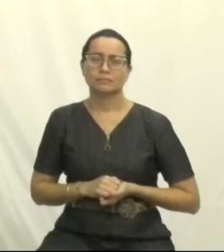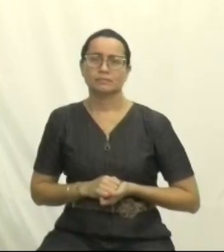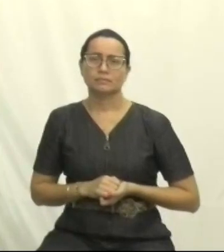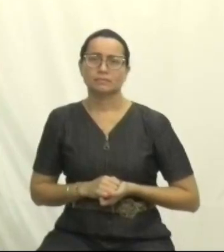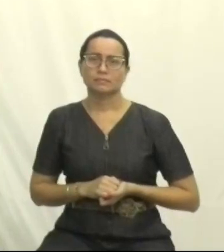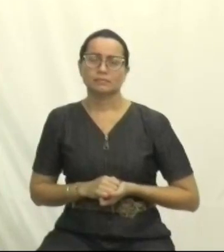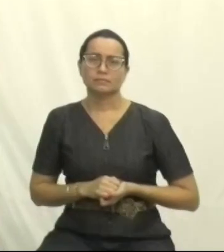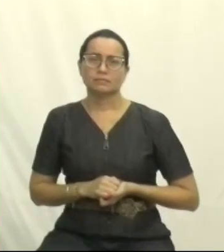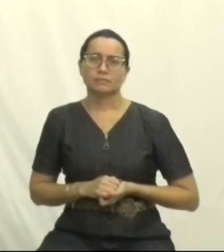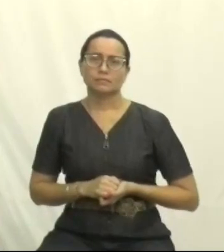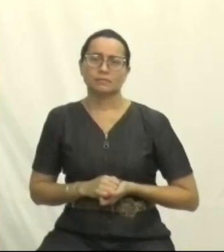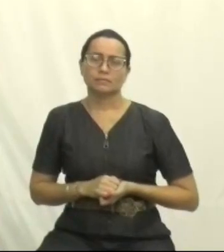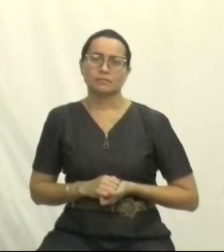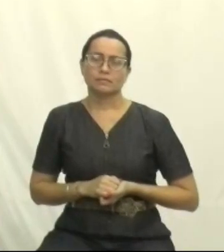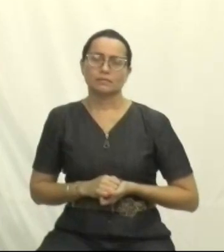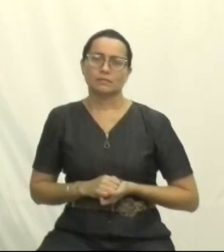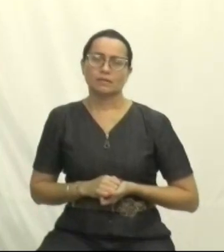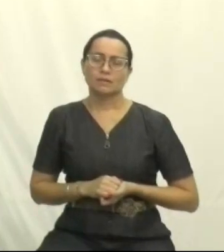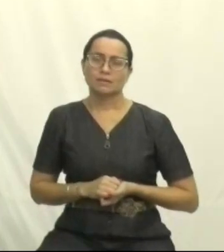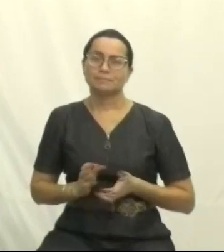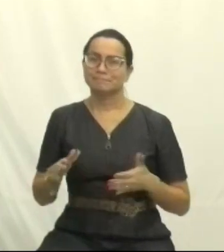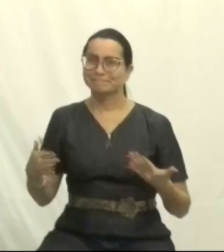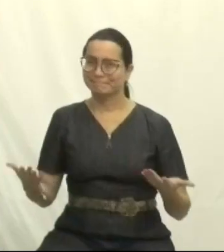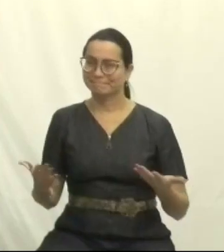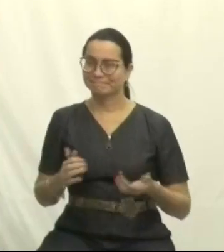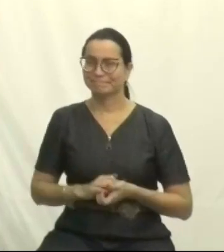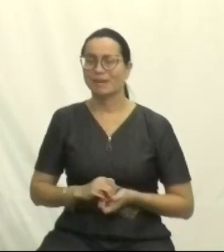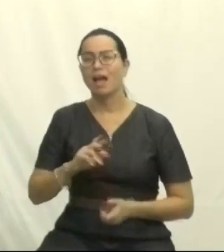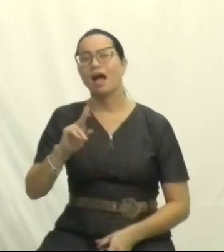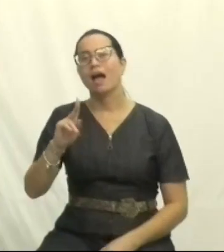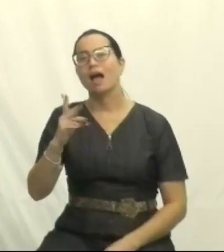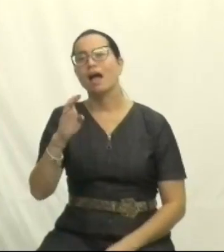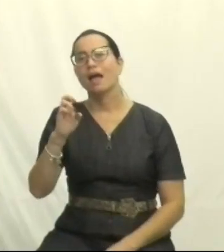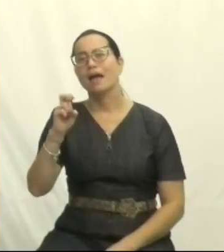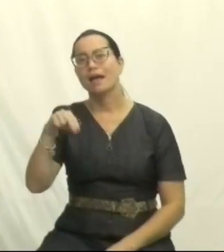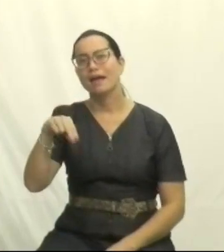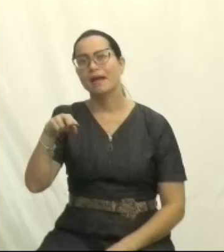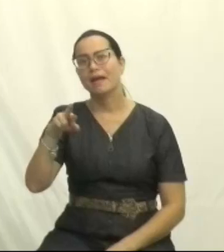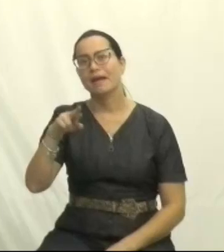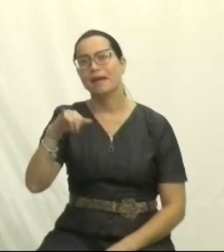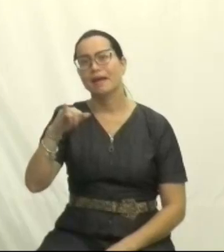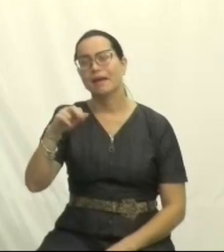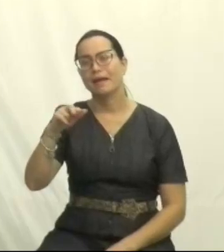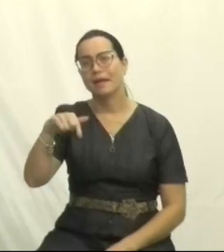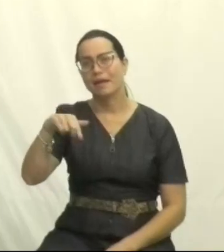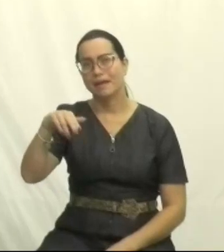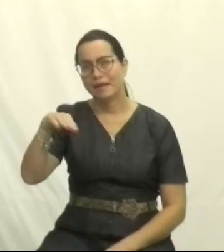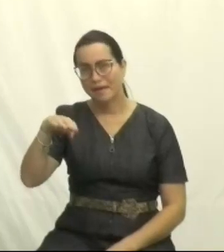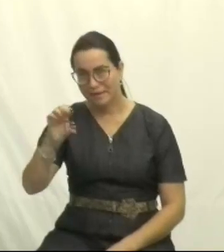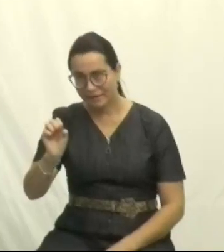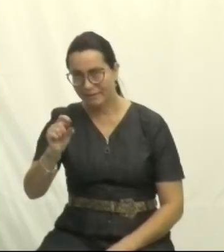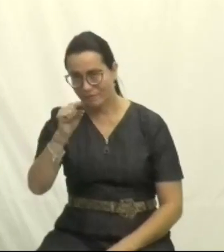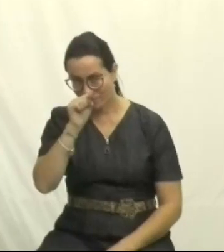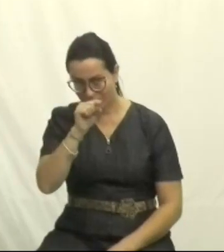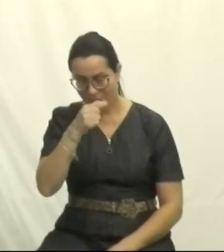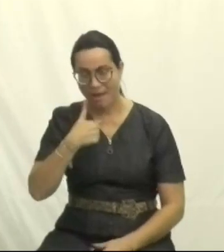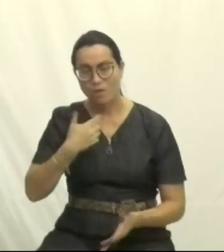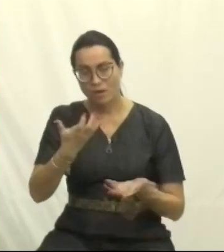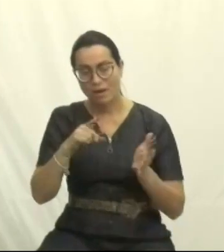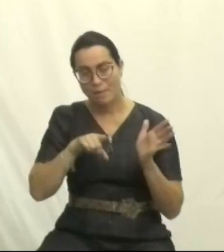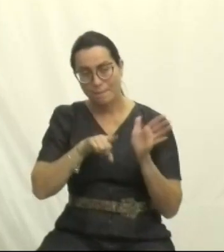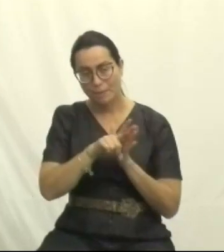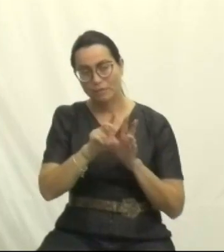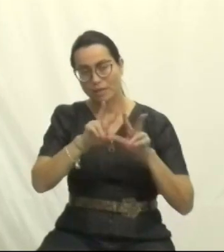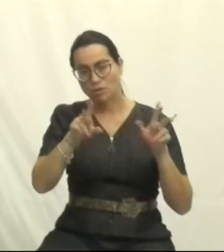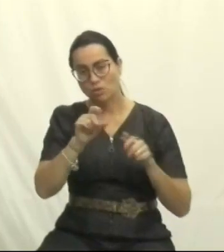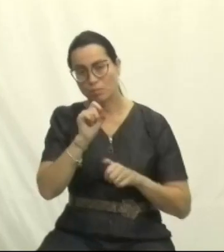Henrique, eu queria fazer uma pergunta sobre o serviço de atendimento de motolância